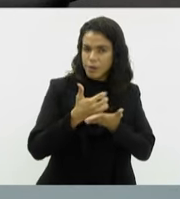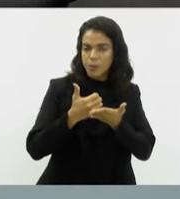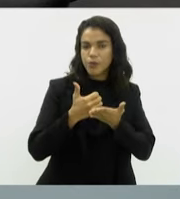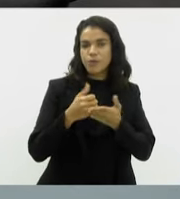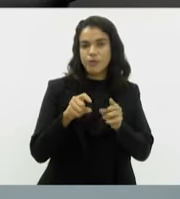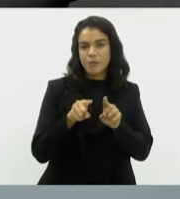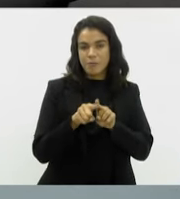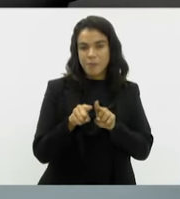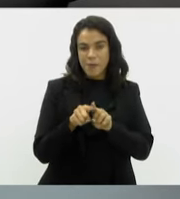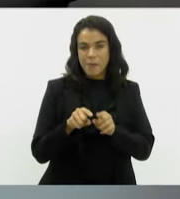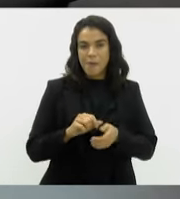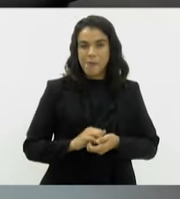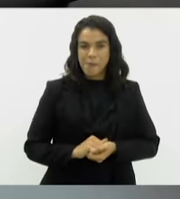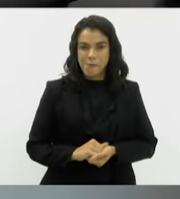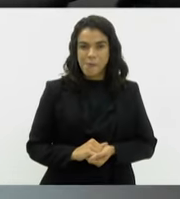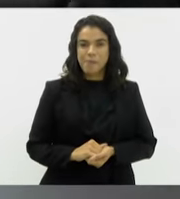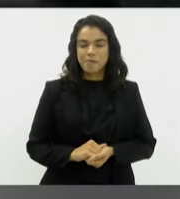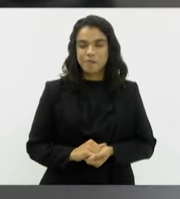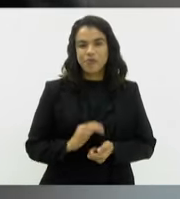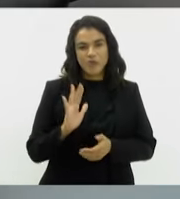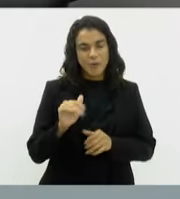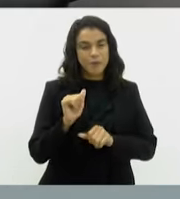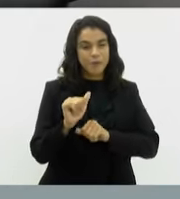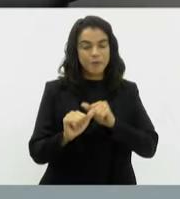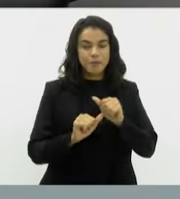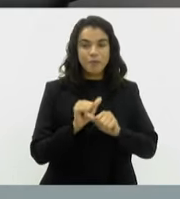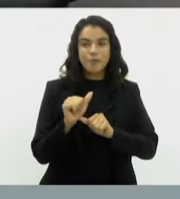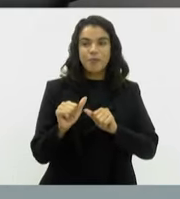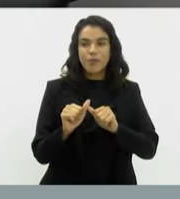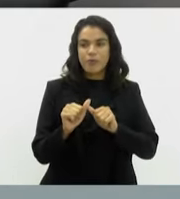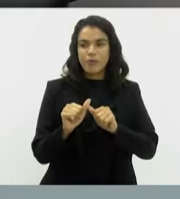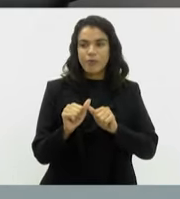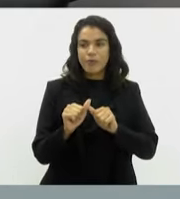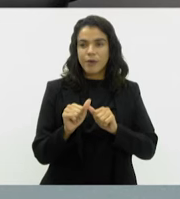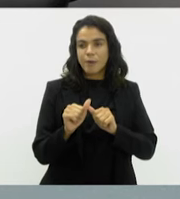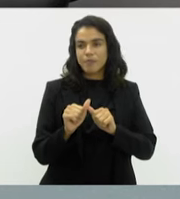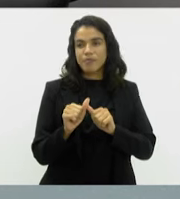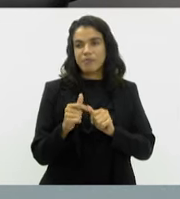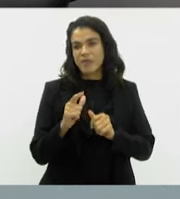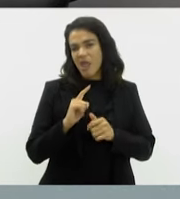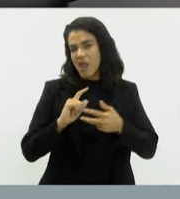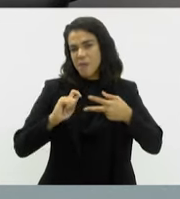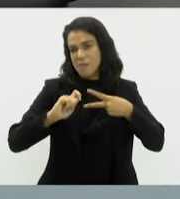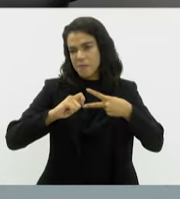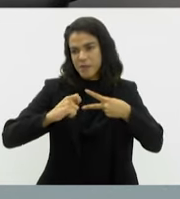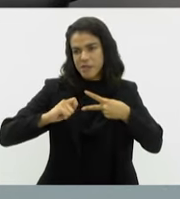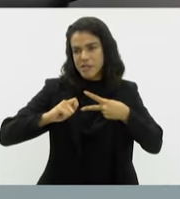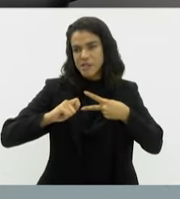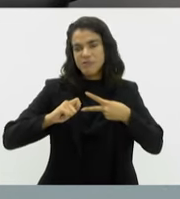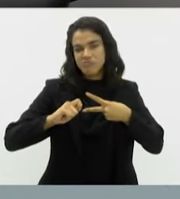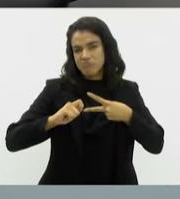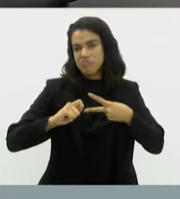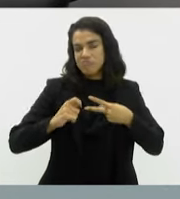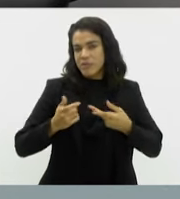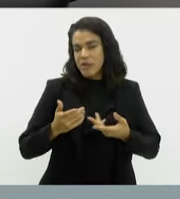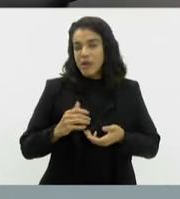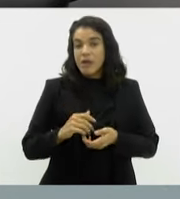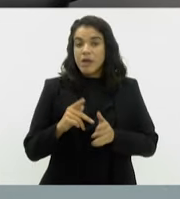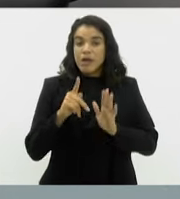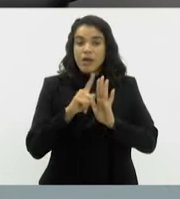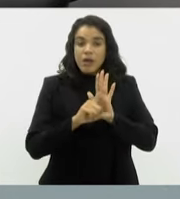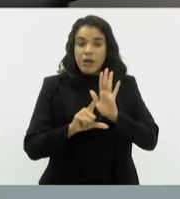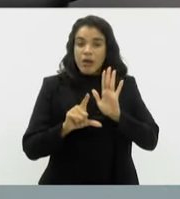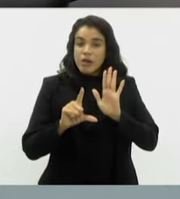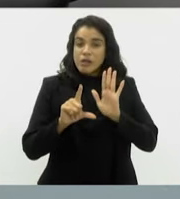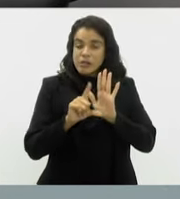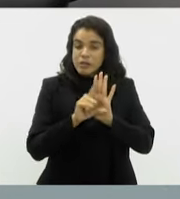Nada obstacular, não. O senhor fez as correções. E na realidade, o projeto original. Quem introduzir é PIX e essas coisas. Na verdade, o projeto era